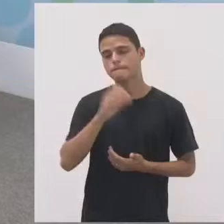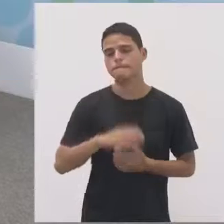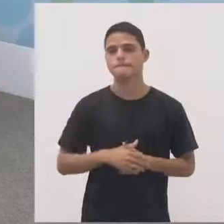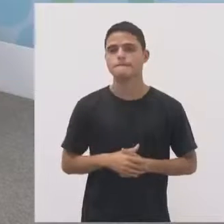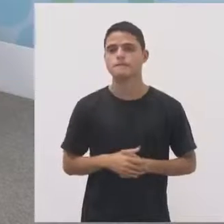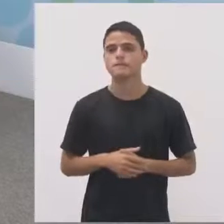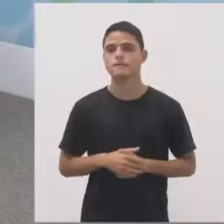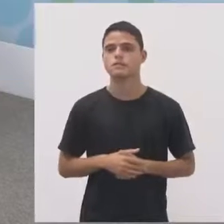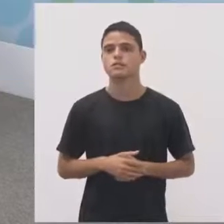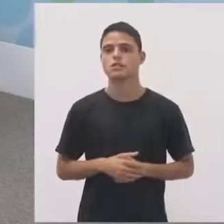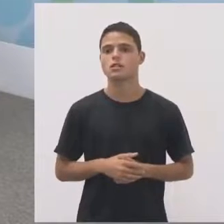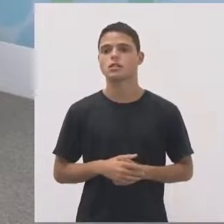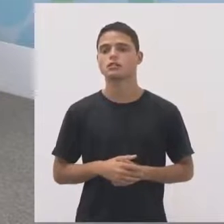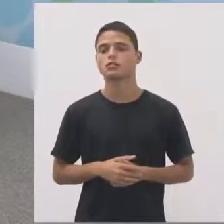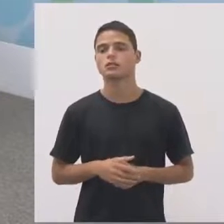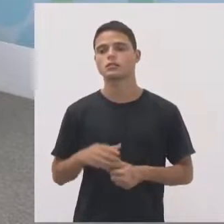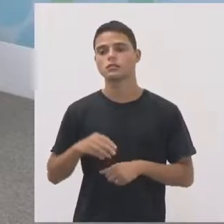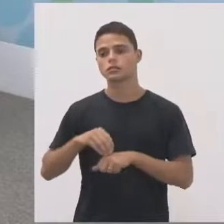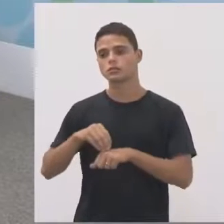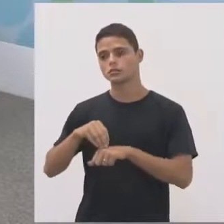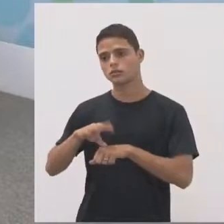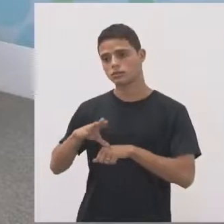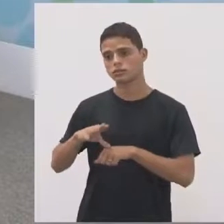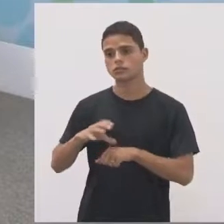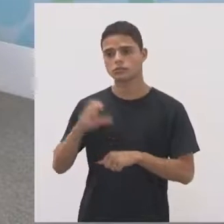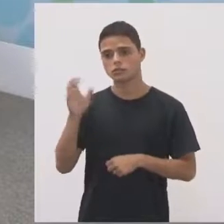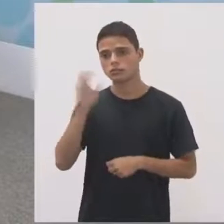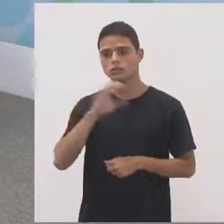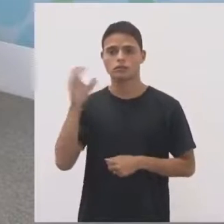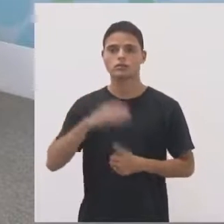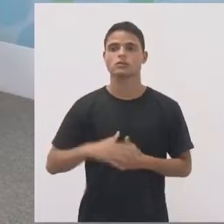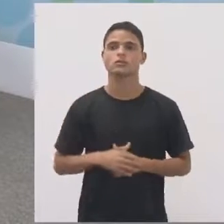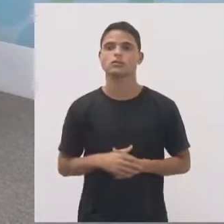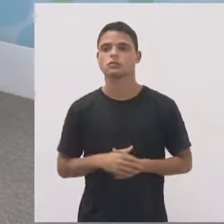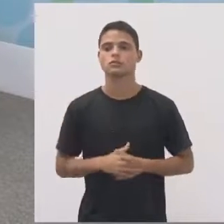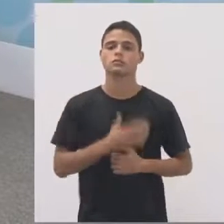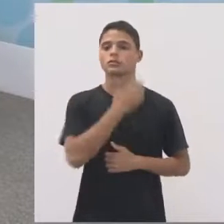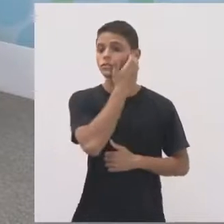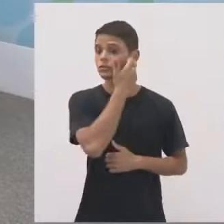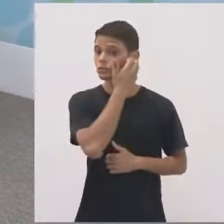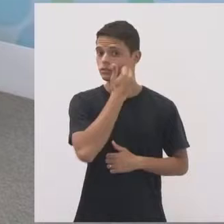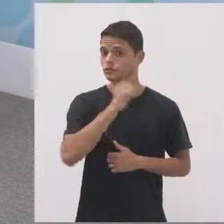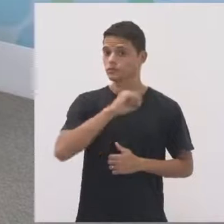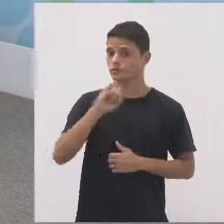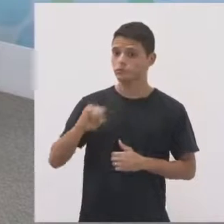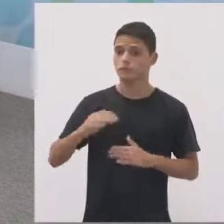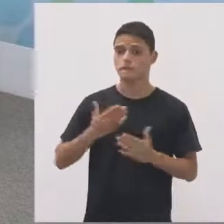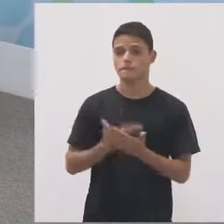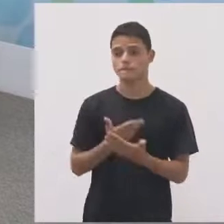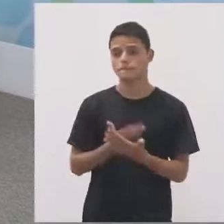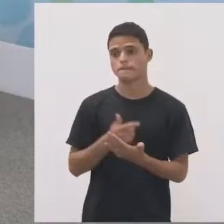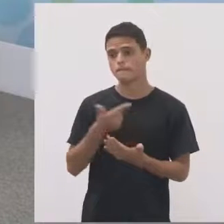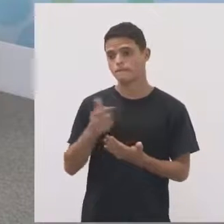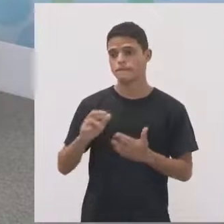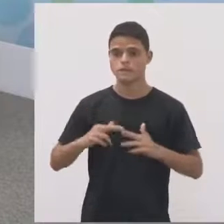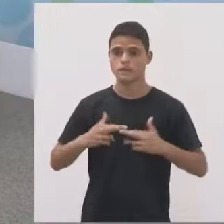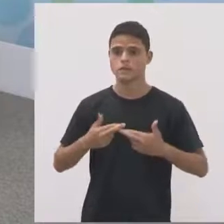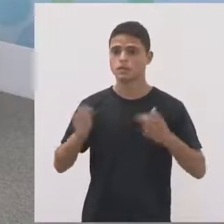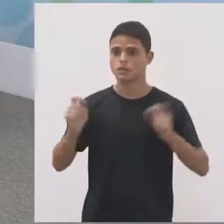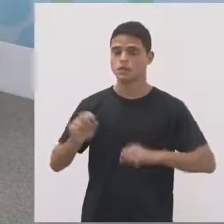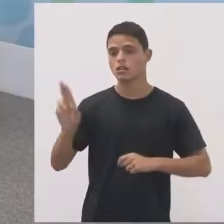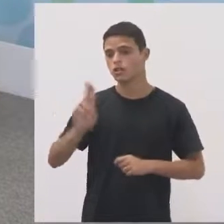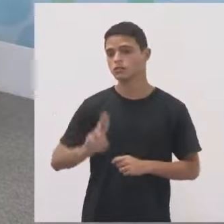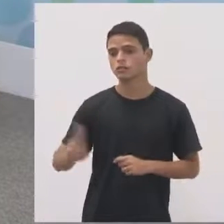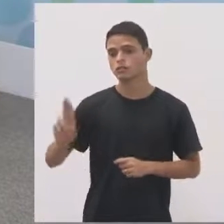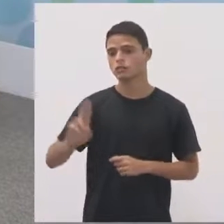apertado. Então fica aí a dica do Felipe também. Se na sua escola ainda não tem a rede, você pode aí rotear pelo seu celular usando o